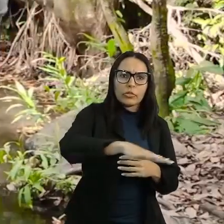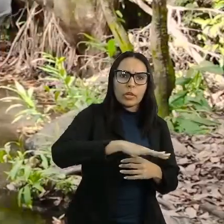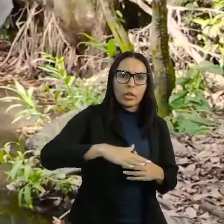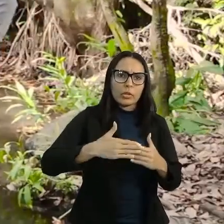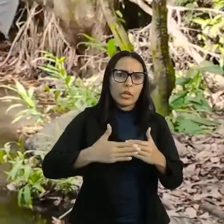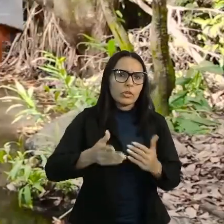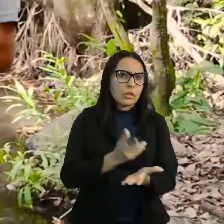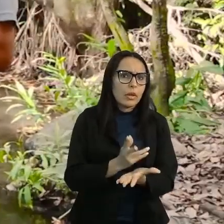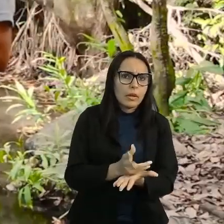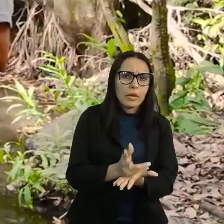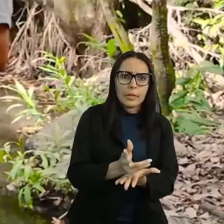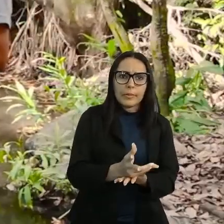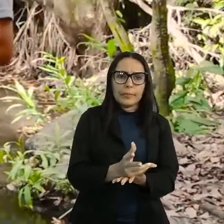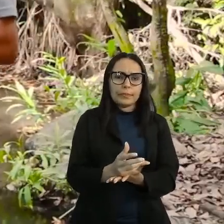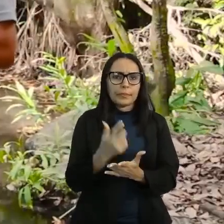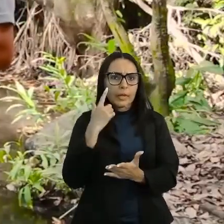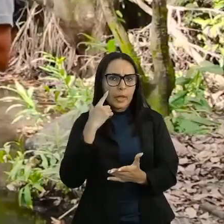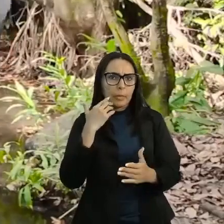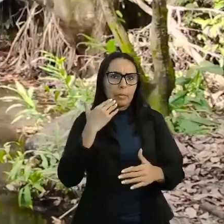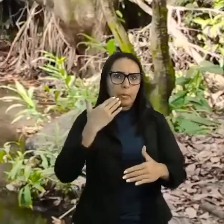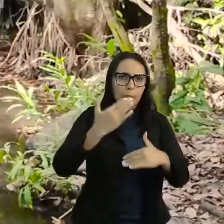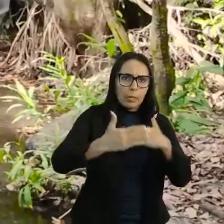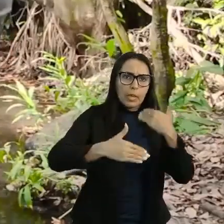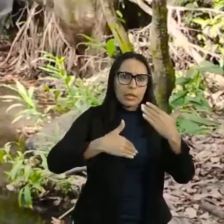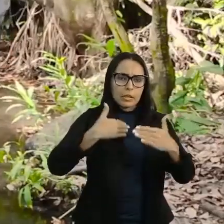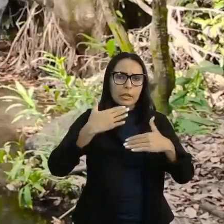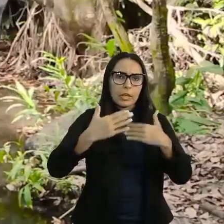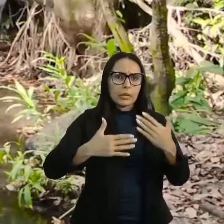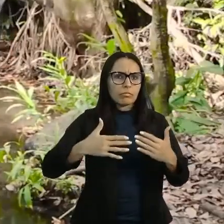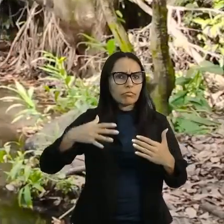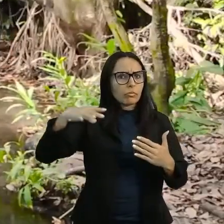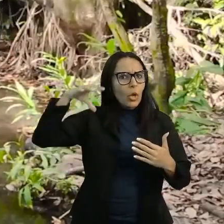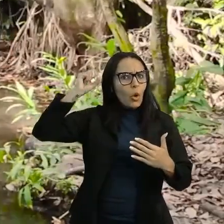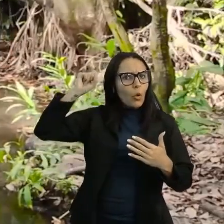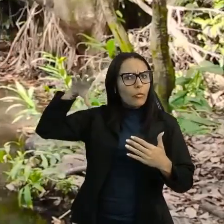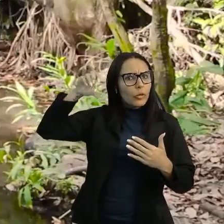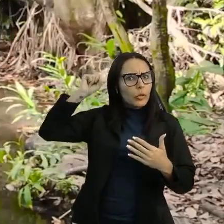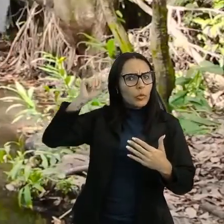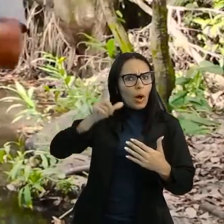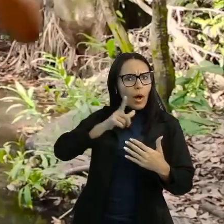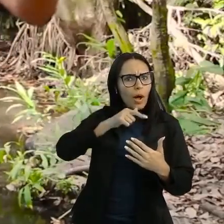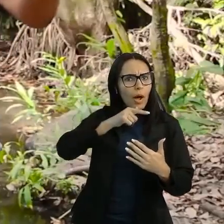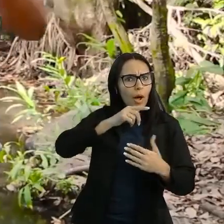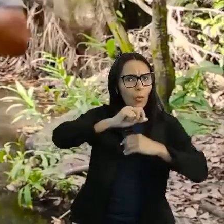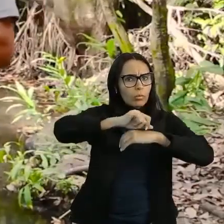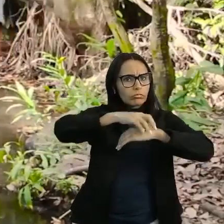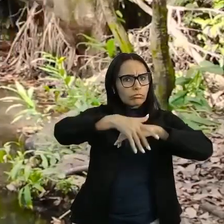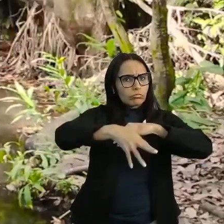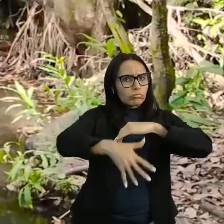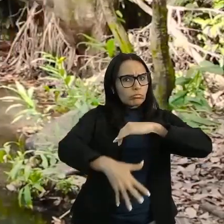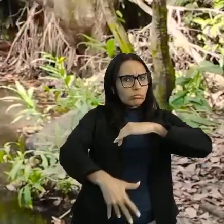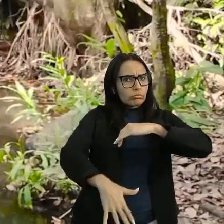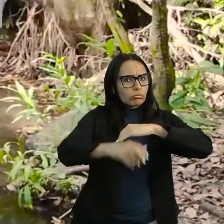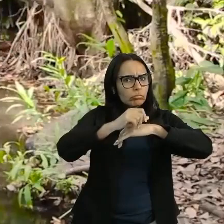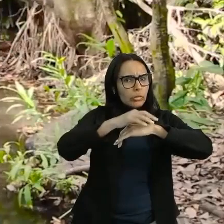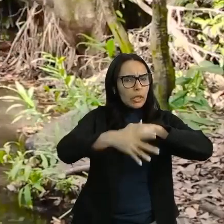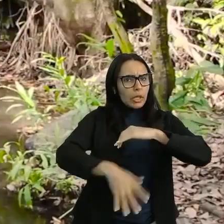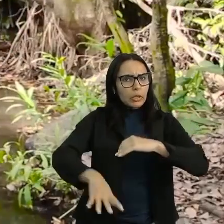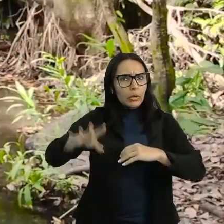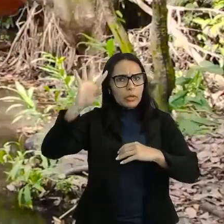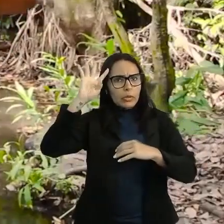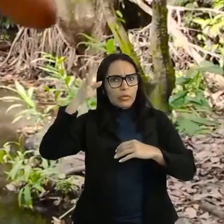adaptar a um ritmo rural de vida, né? Dar uma freada naquela proposta de você se especialize, faça muitos cursos. Não abraçar o mundo, né? E que sucesso na